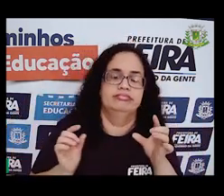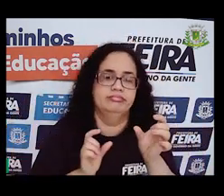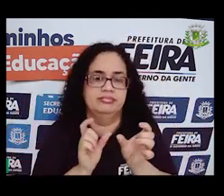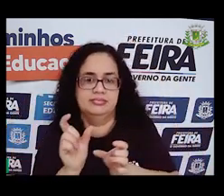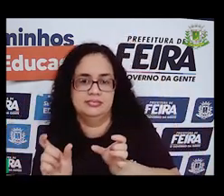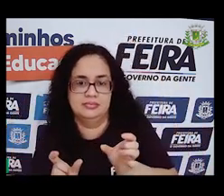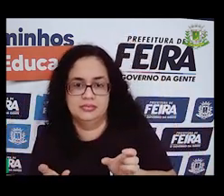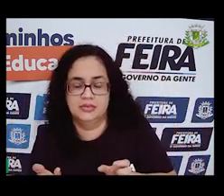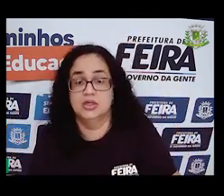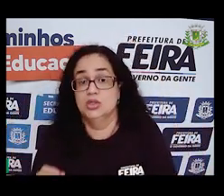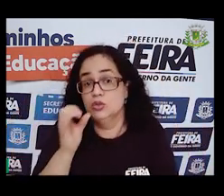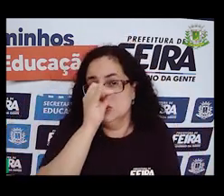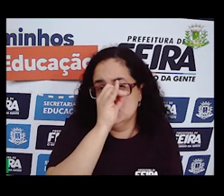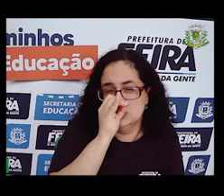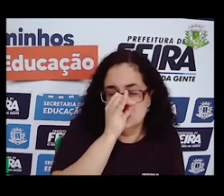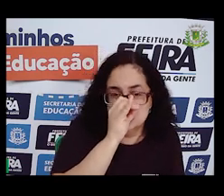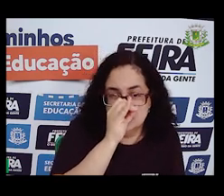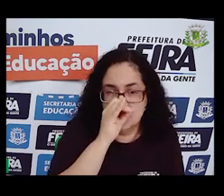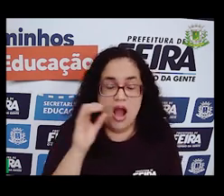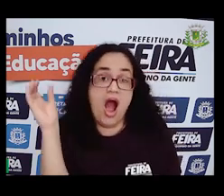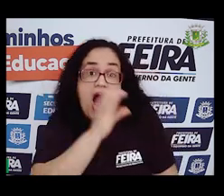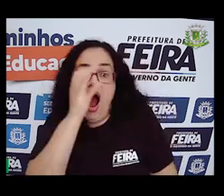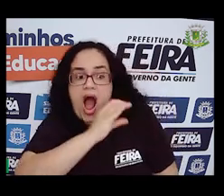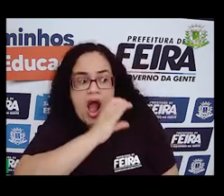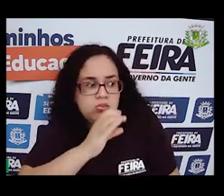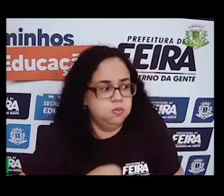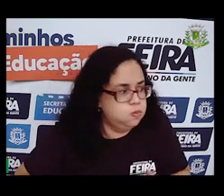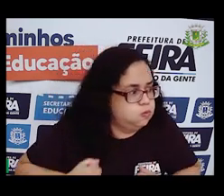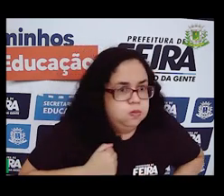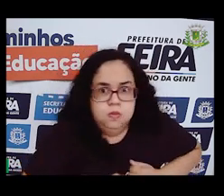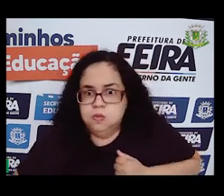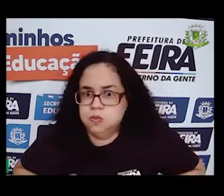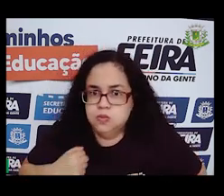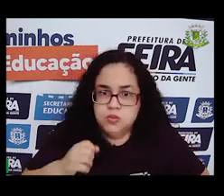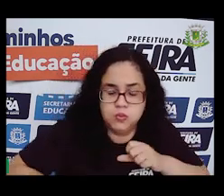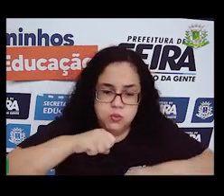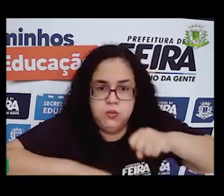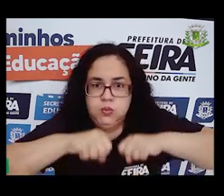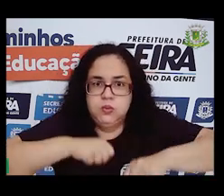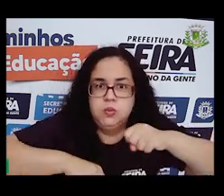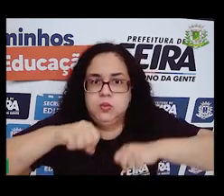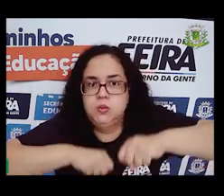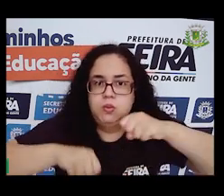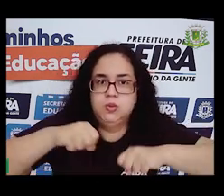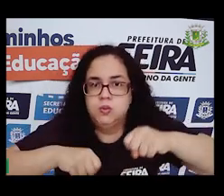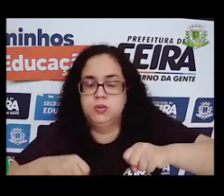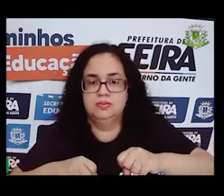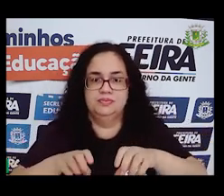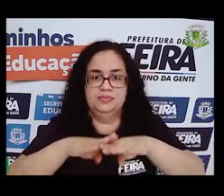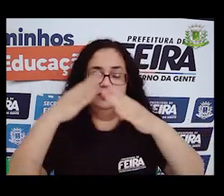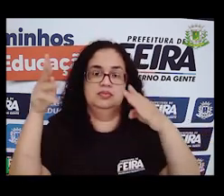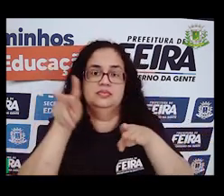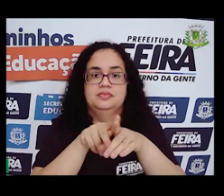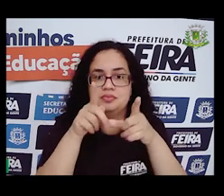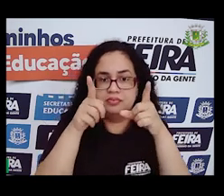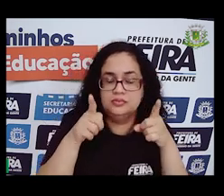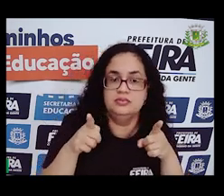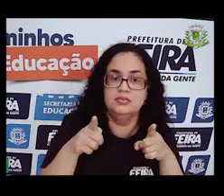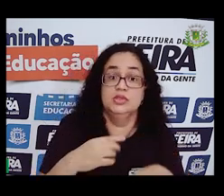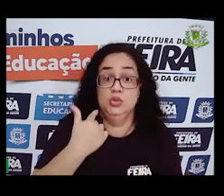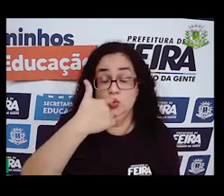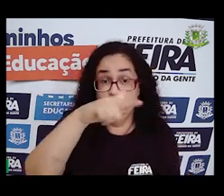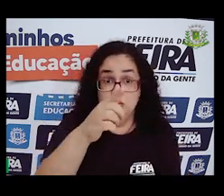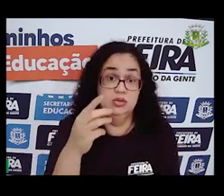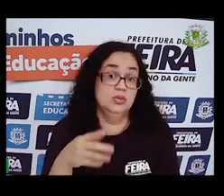pedaços. Os porquinhos, desesperados, acabaram correndo em direção à casa de tijolo e cimento do outro